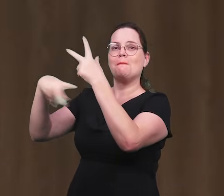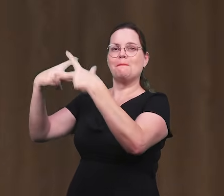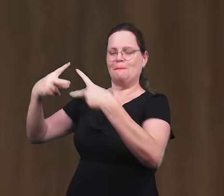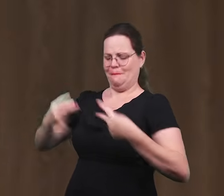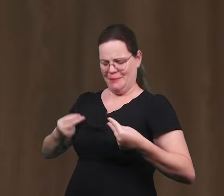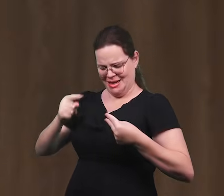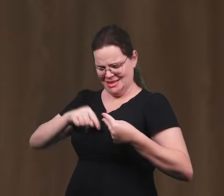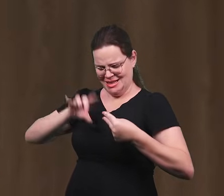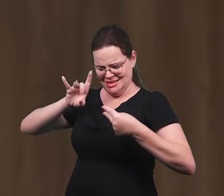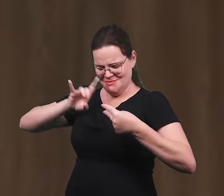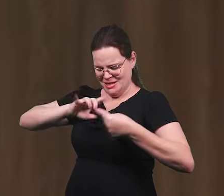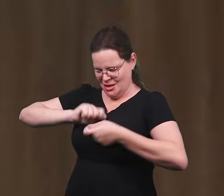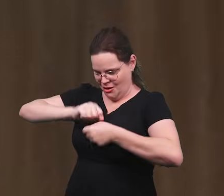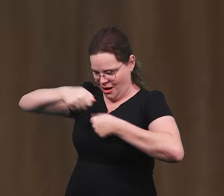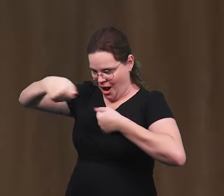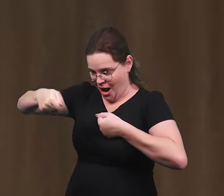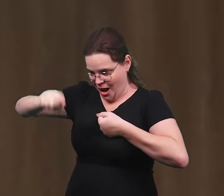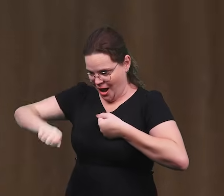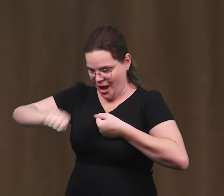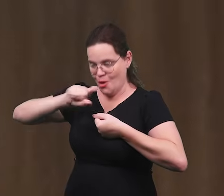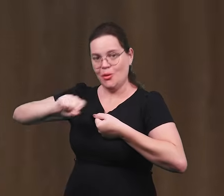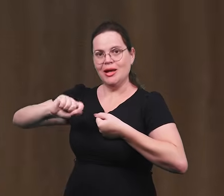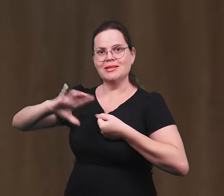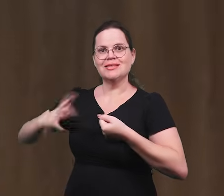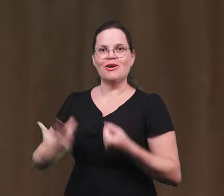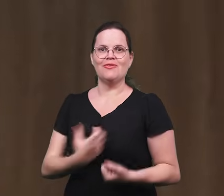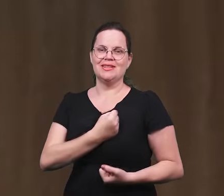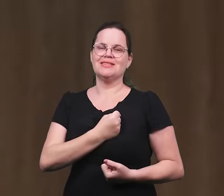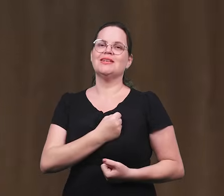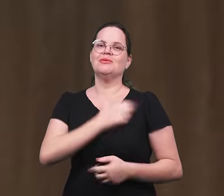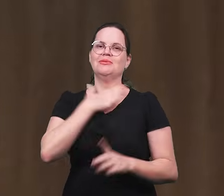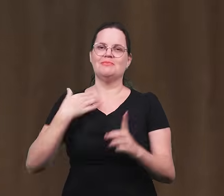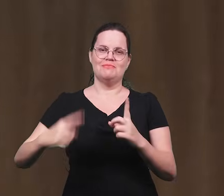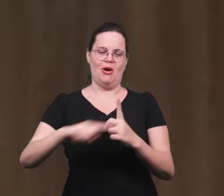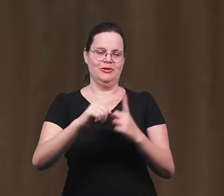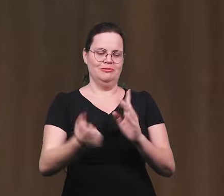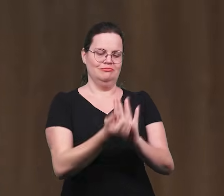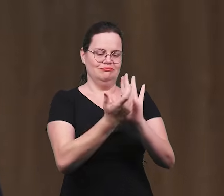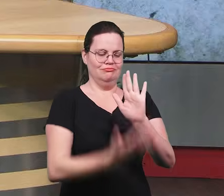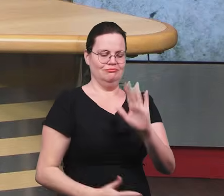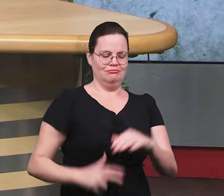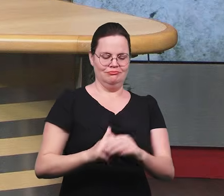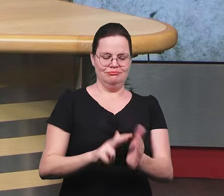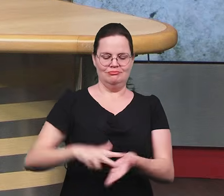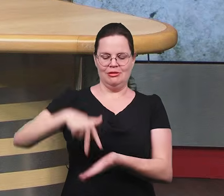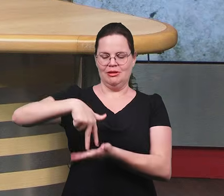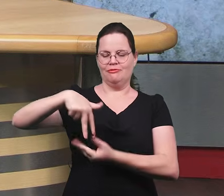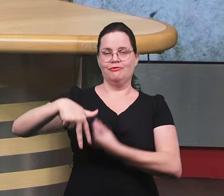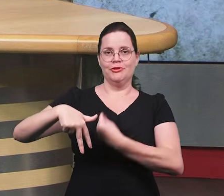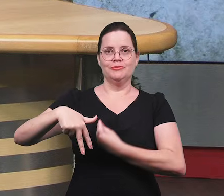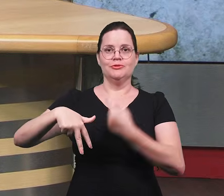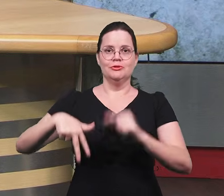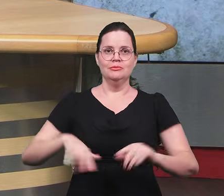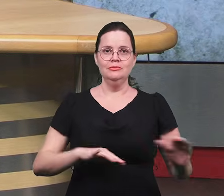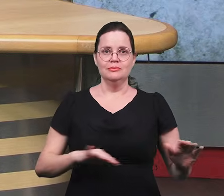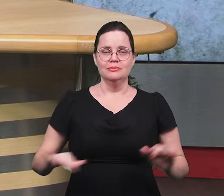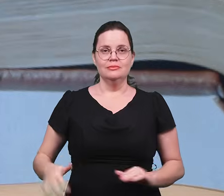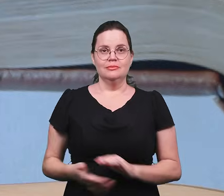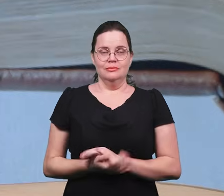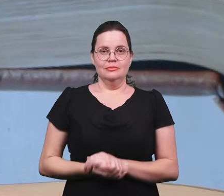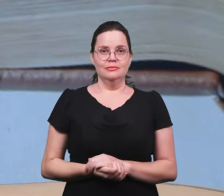nossa alma foi a morte e a ressurreição de Jesus na cruz do Calvário. E isso que a Cris falou, né,